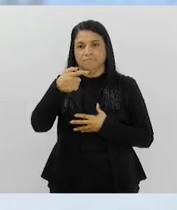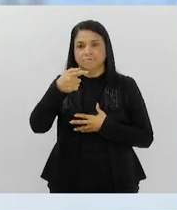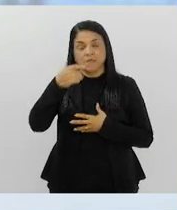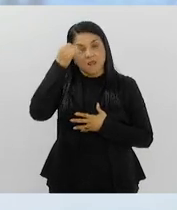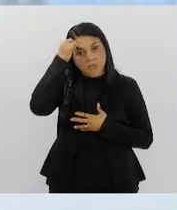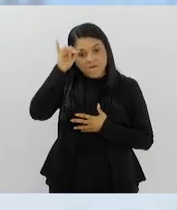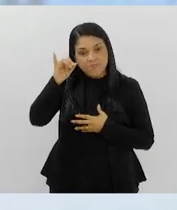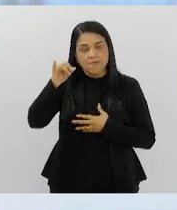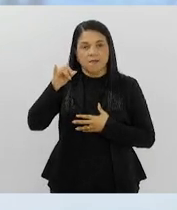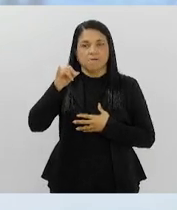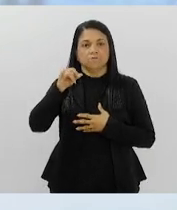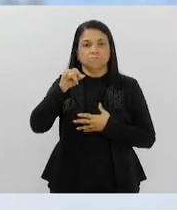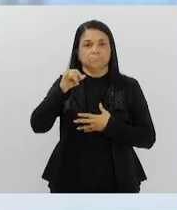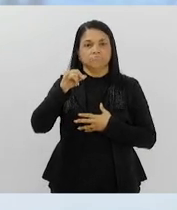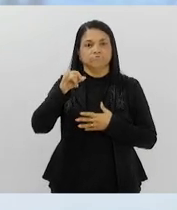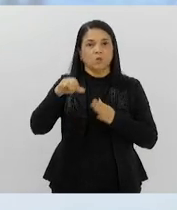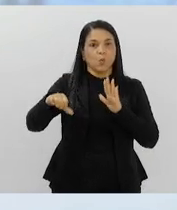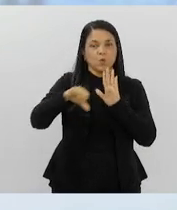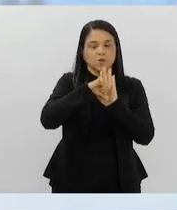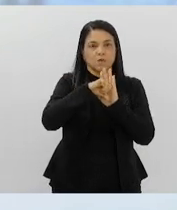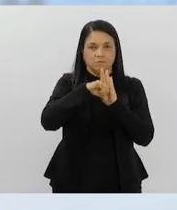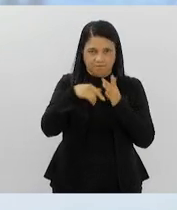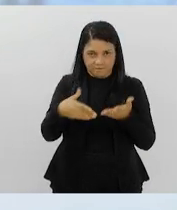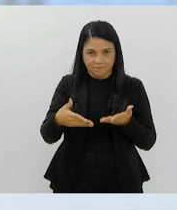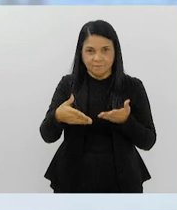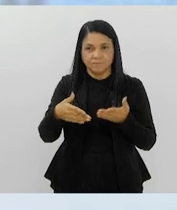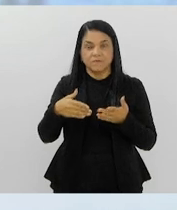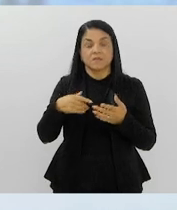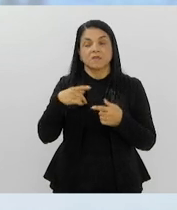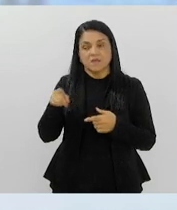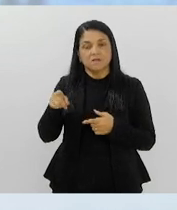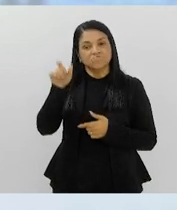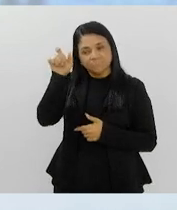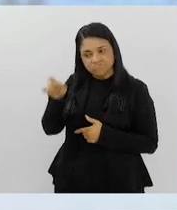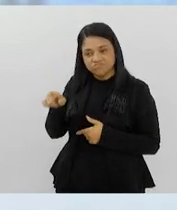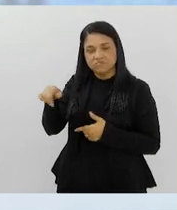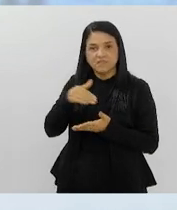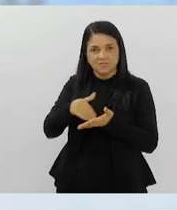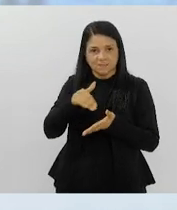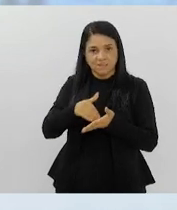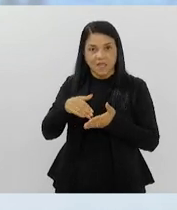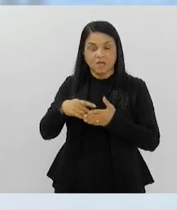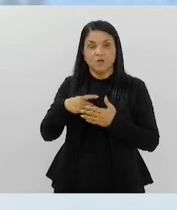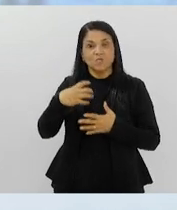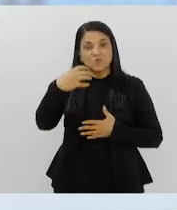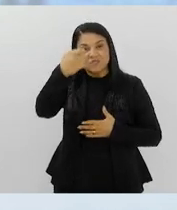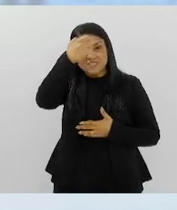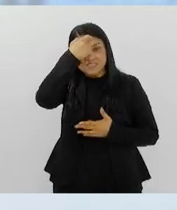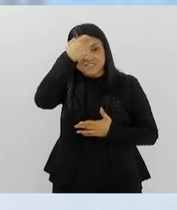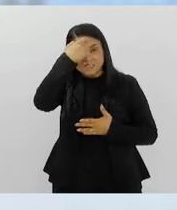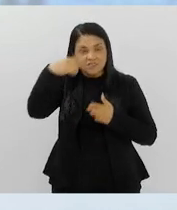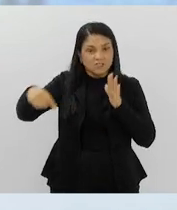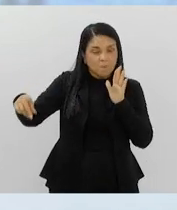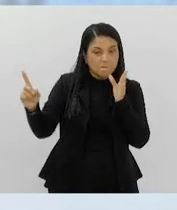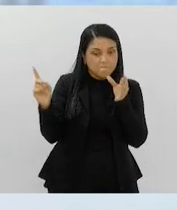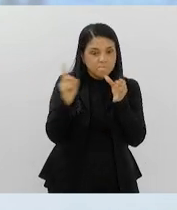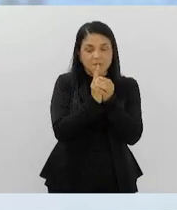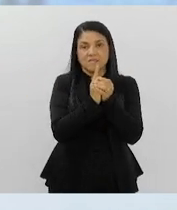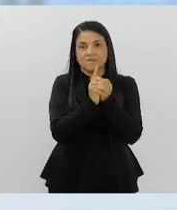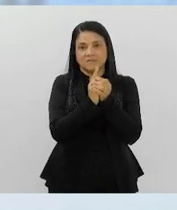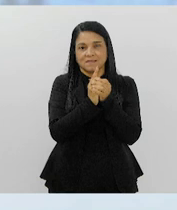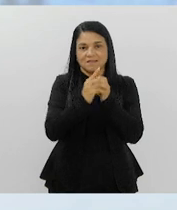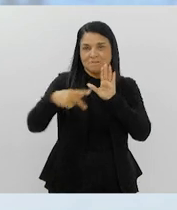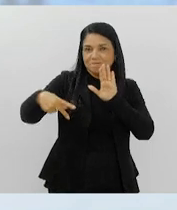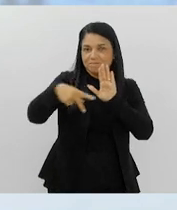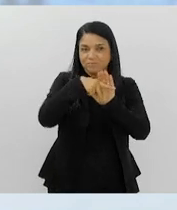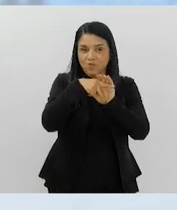a palestrante Thelma foi muito feliz, senso de pertencimento. O ser humano, ele é um ser relacional. Se ele não encontra um grupo